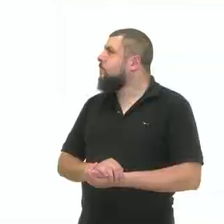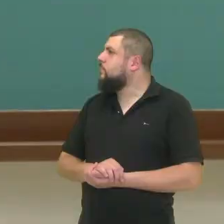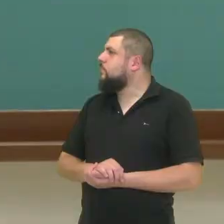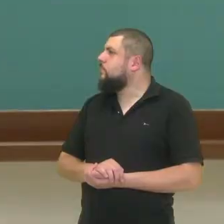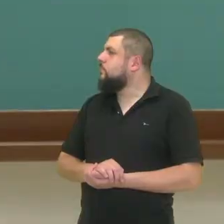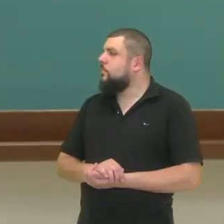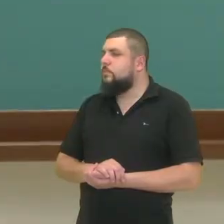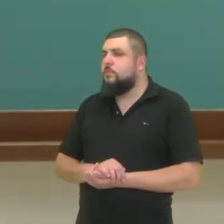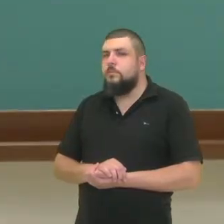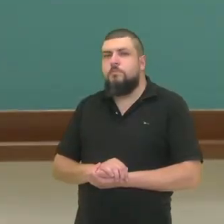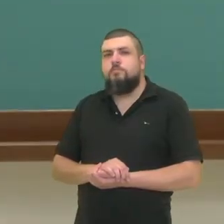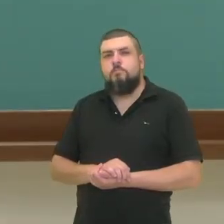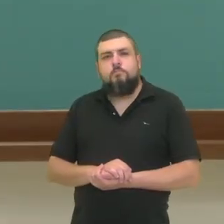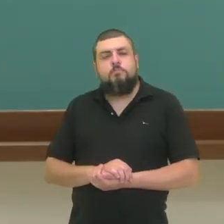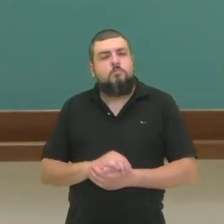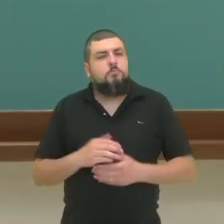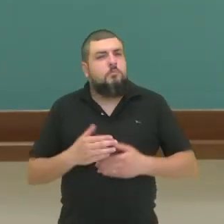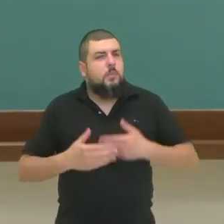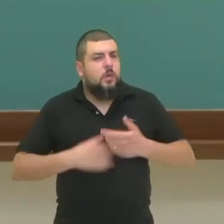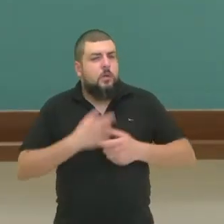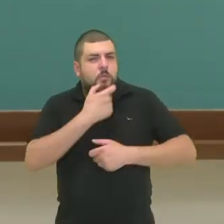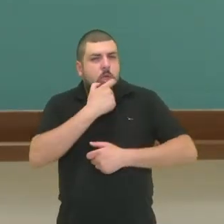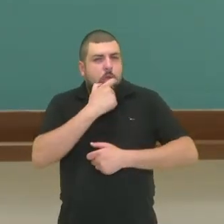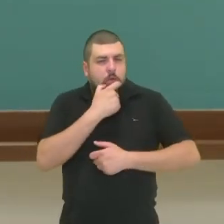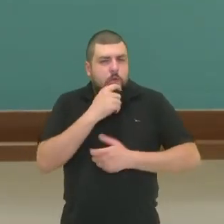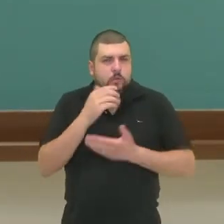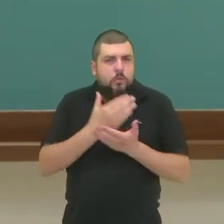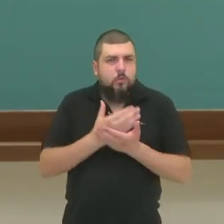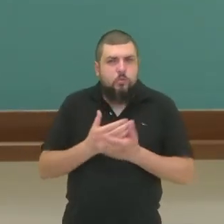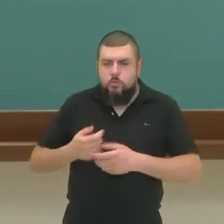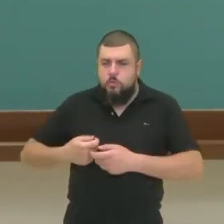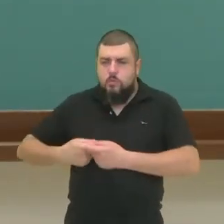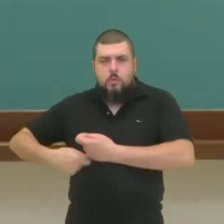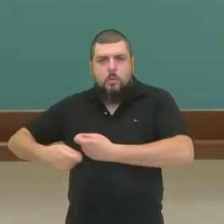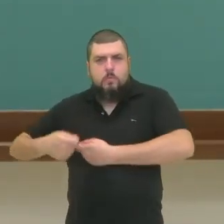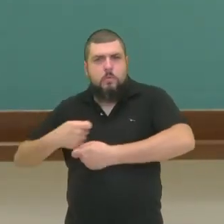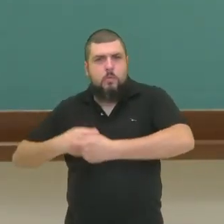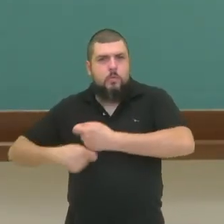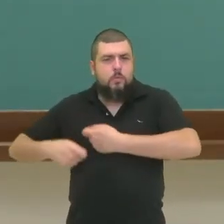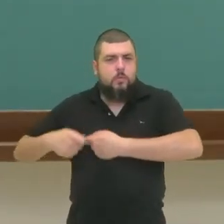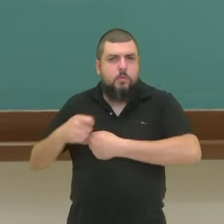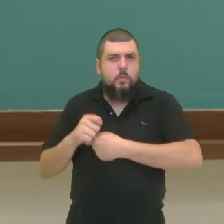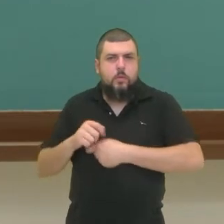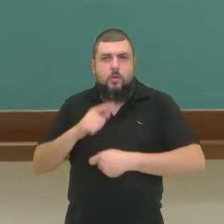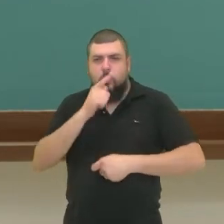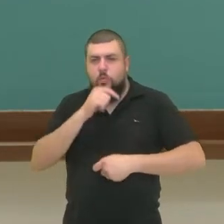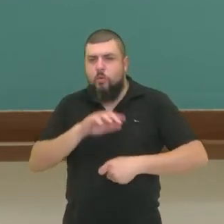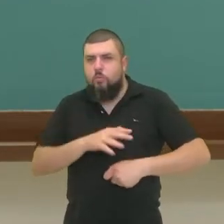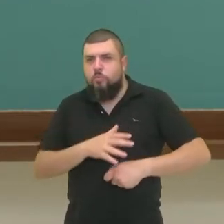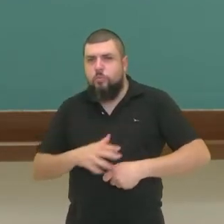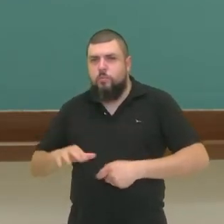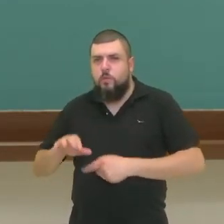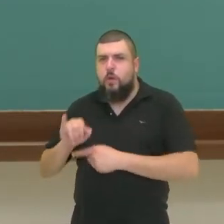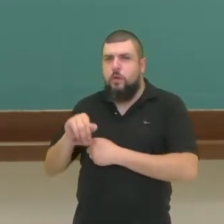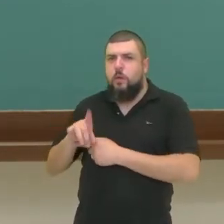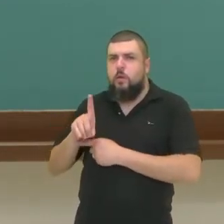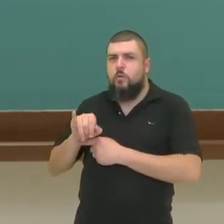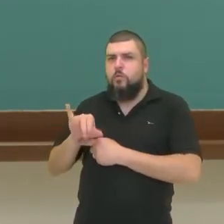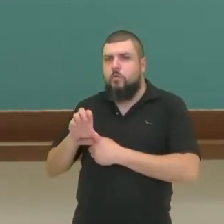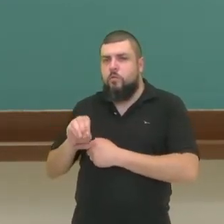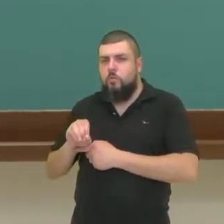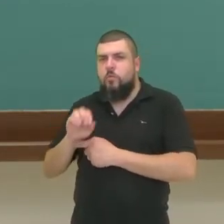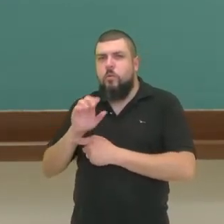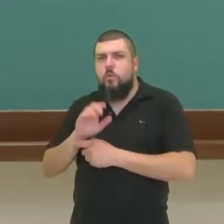Dessa forma, eles passam a negociar, eles passam a dominar o Oceano Índico e controlar todo aquele comércio